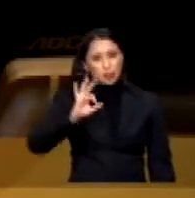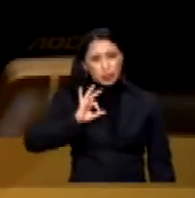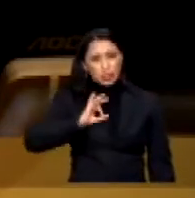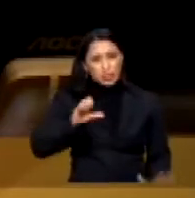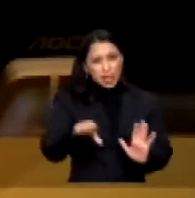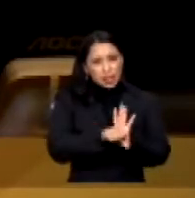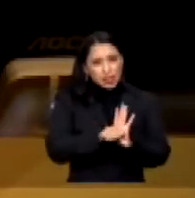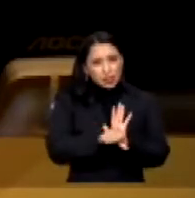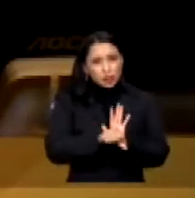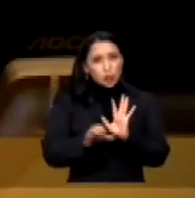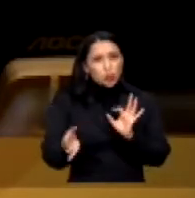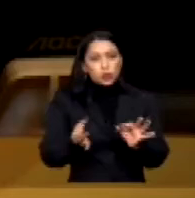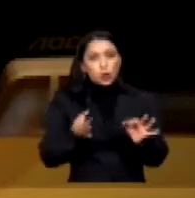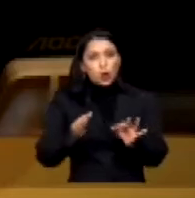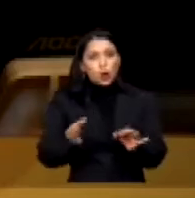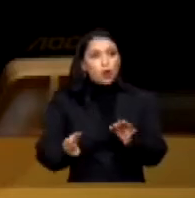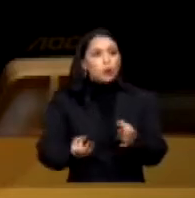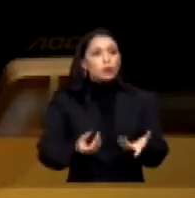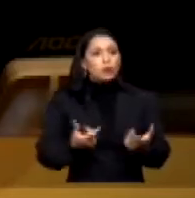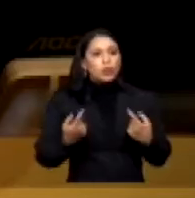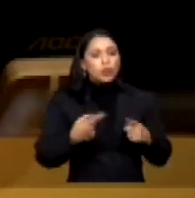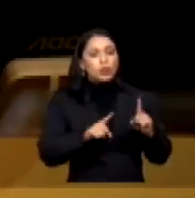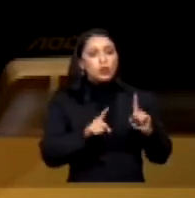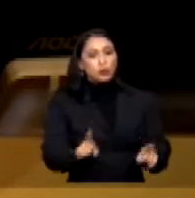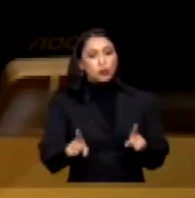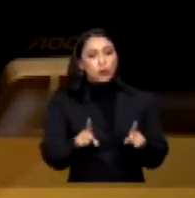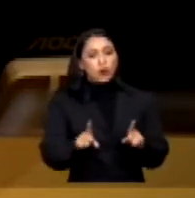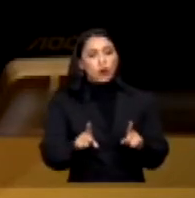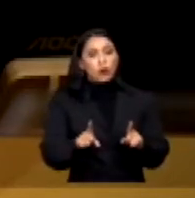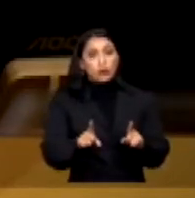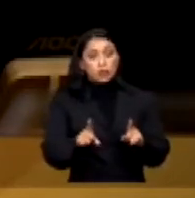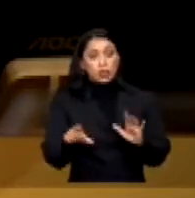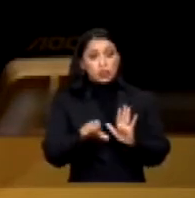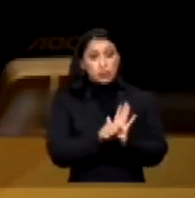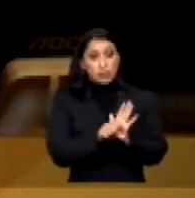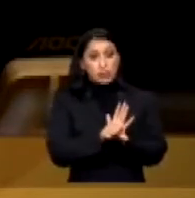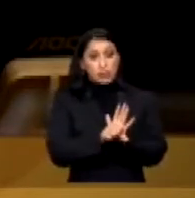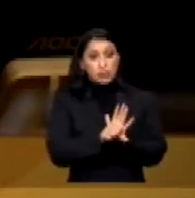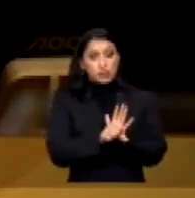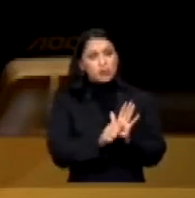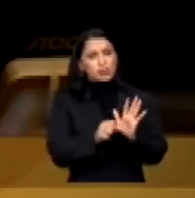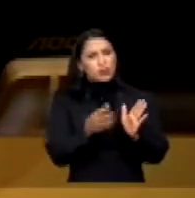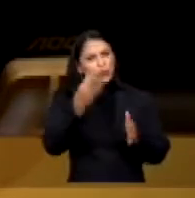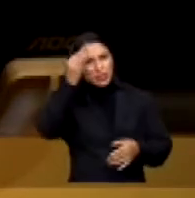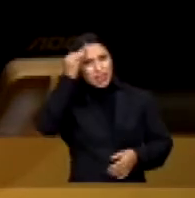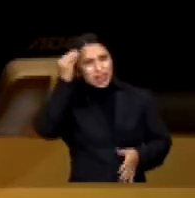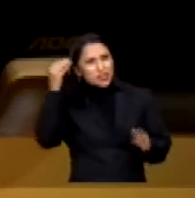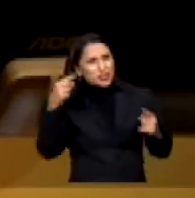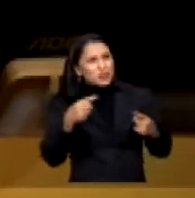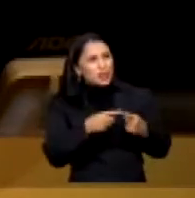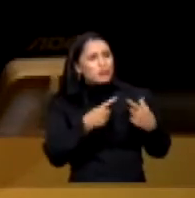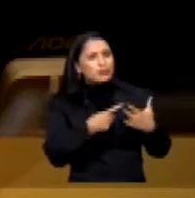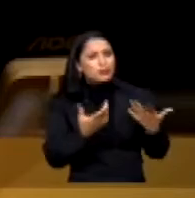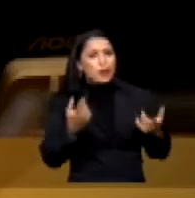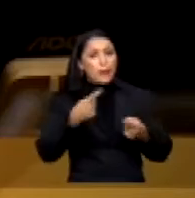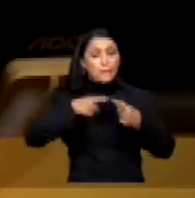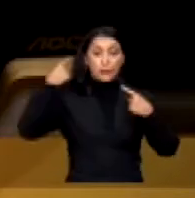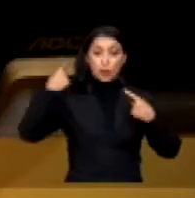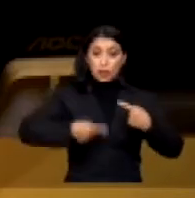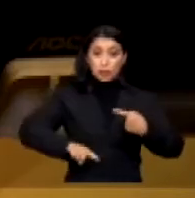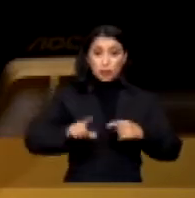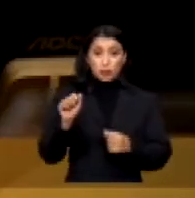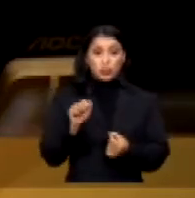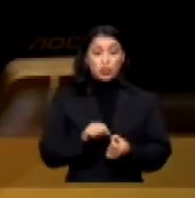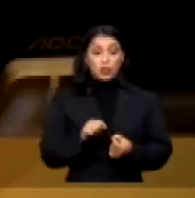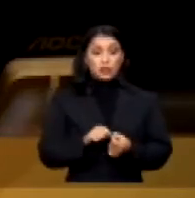esse aparelho criminoso, a essa indústria criminosa, está, por uma interpretação literal distorcida,